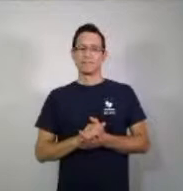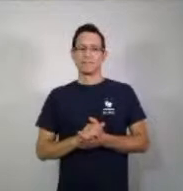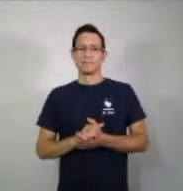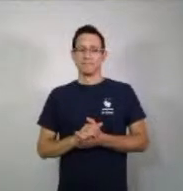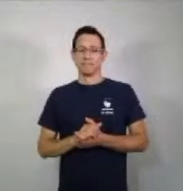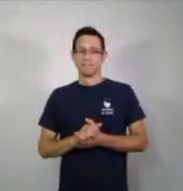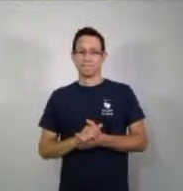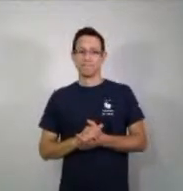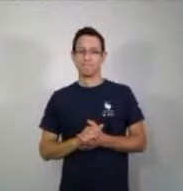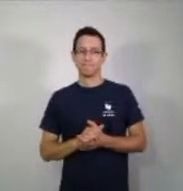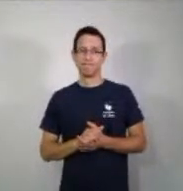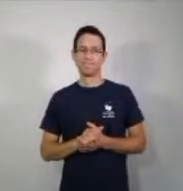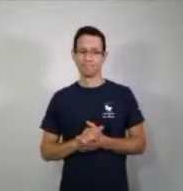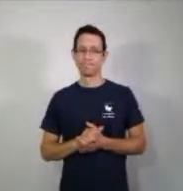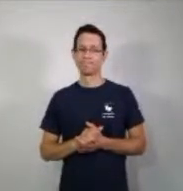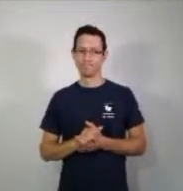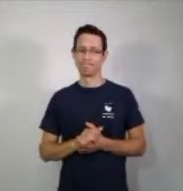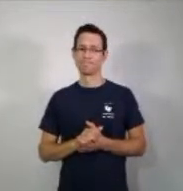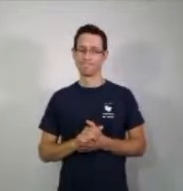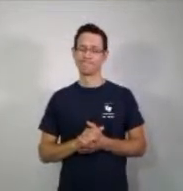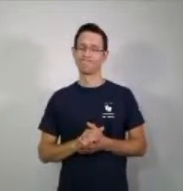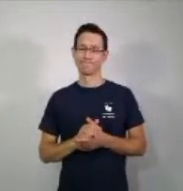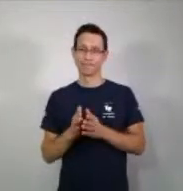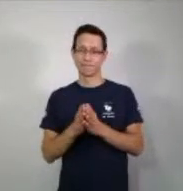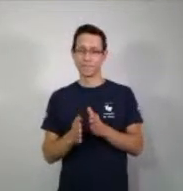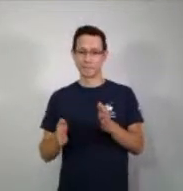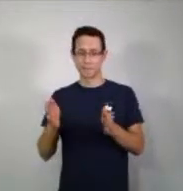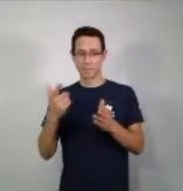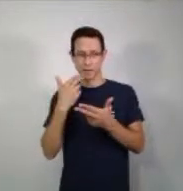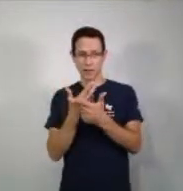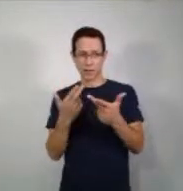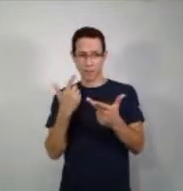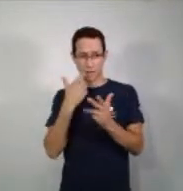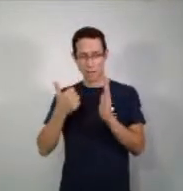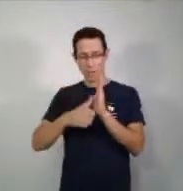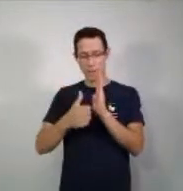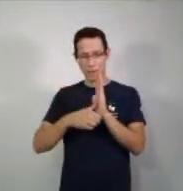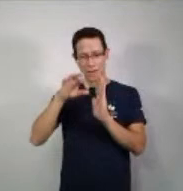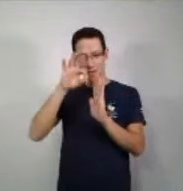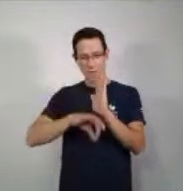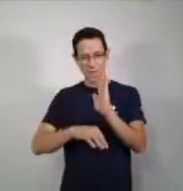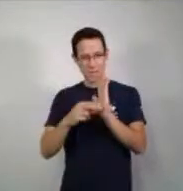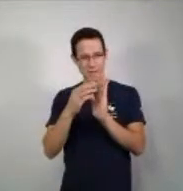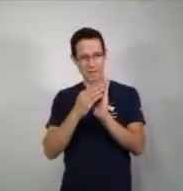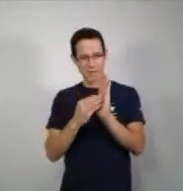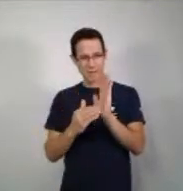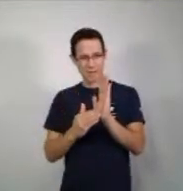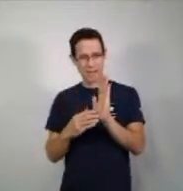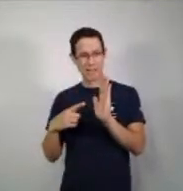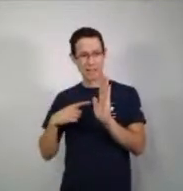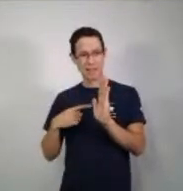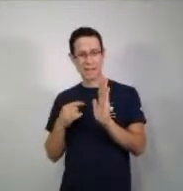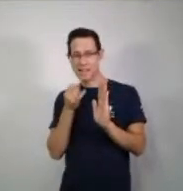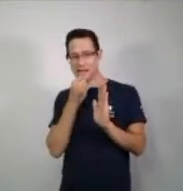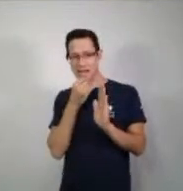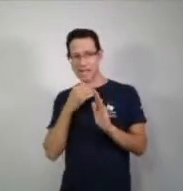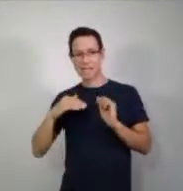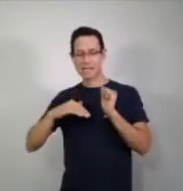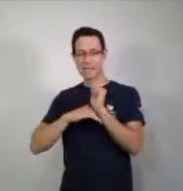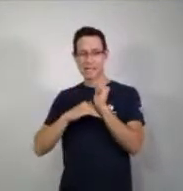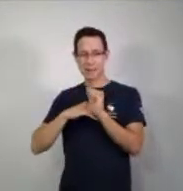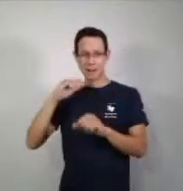enfim, um documento como esse, que são esses ofícios circulares secretas